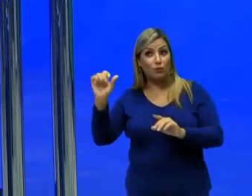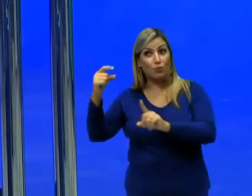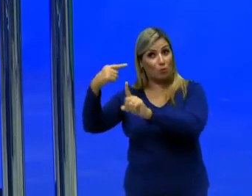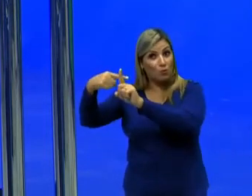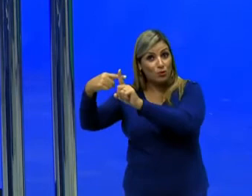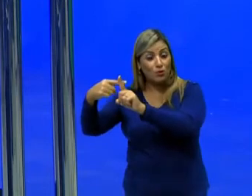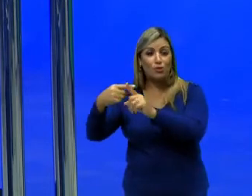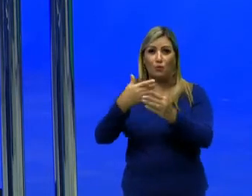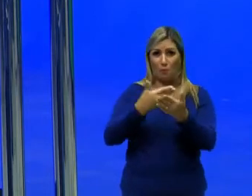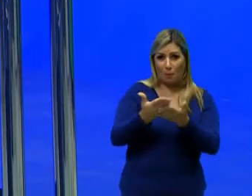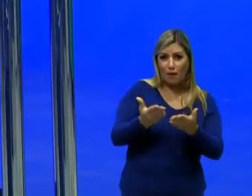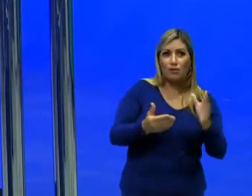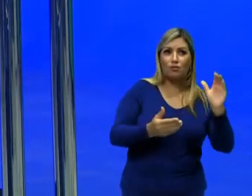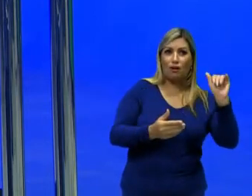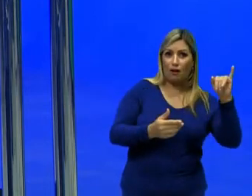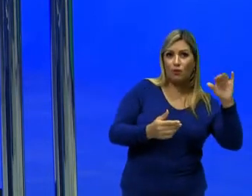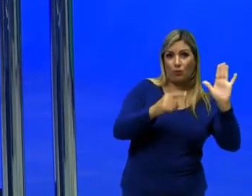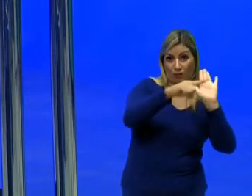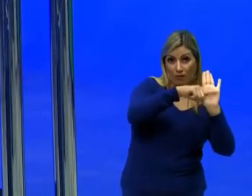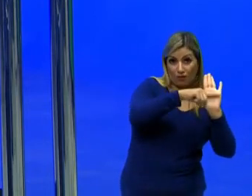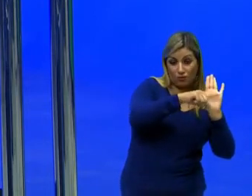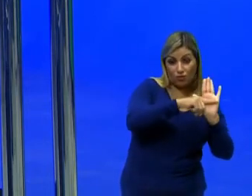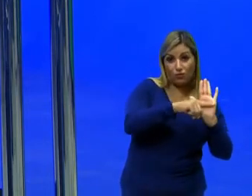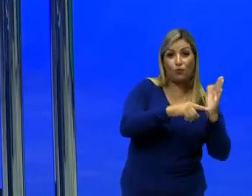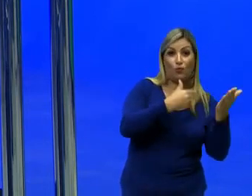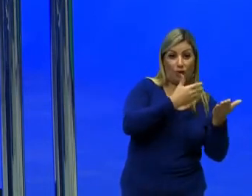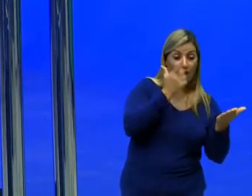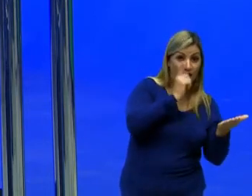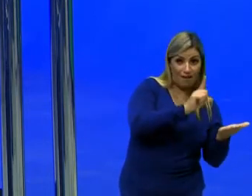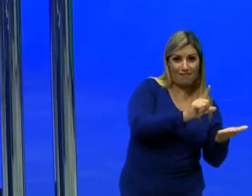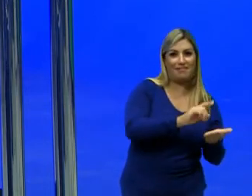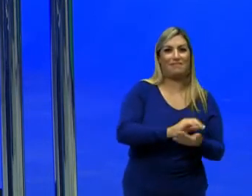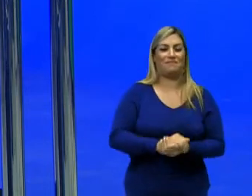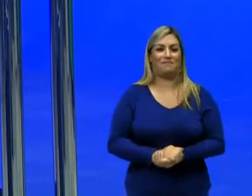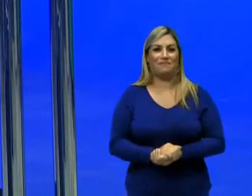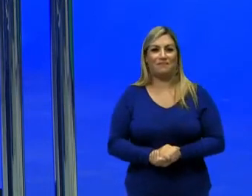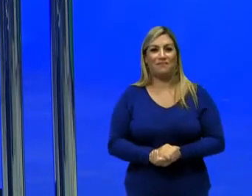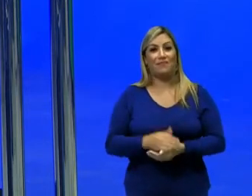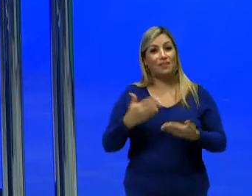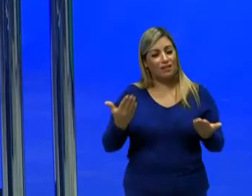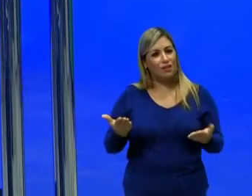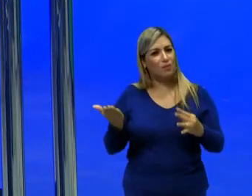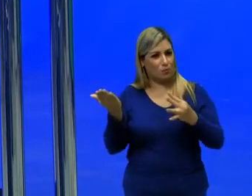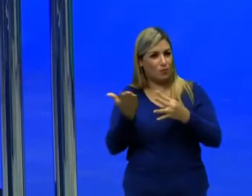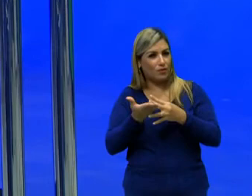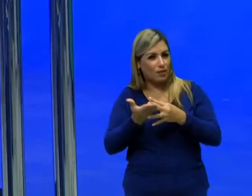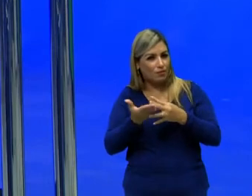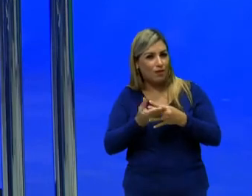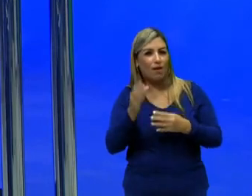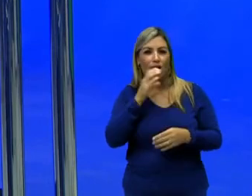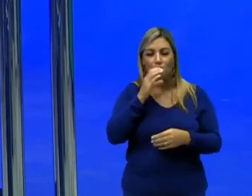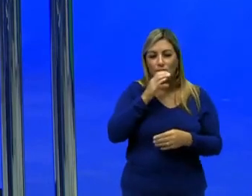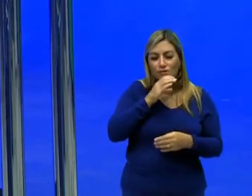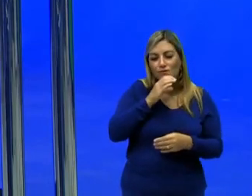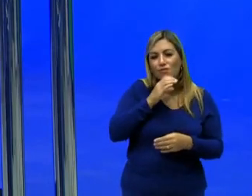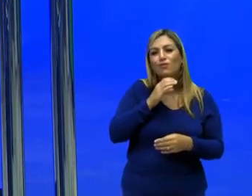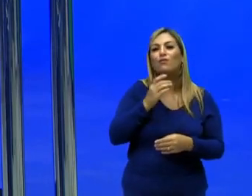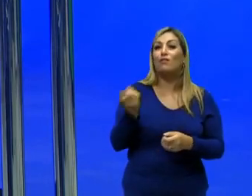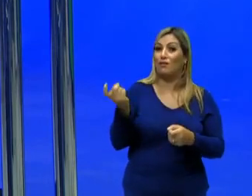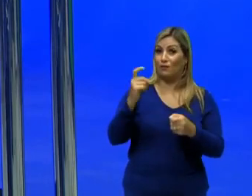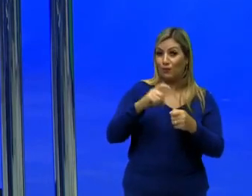perde ano o sinal negativo ah tá certo não nós vamos com um breve intervalo aí